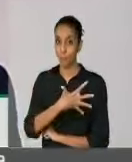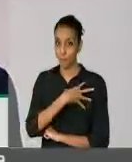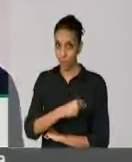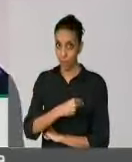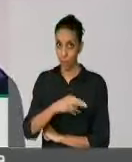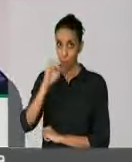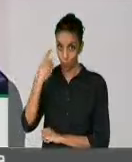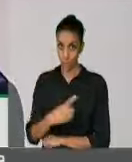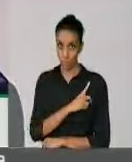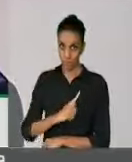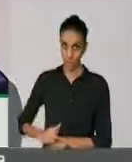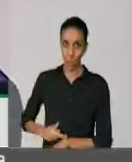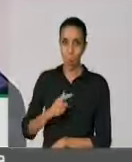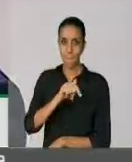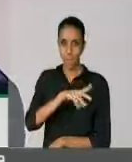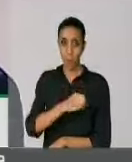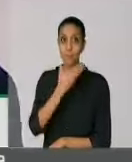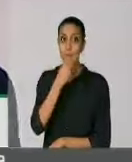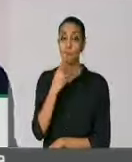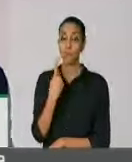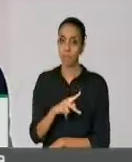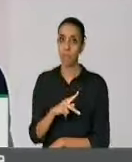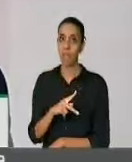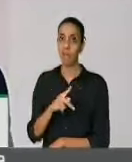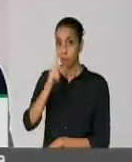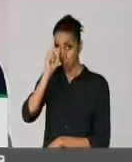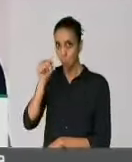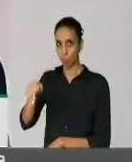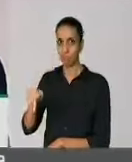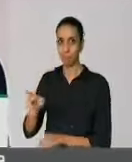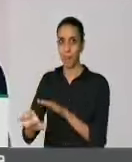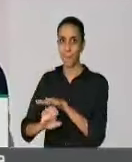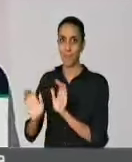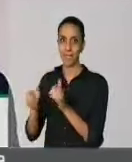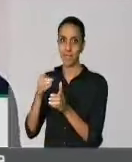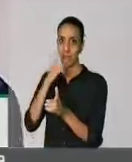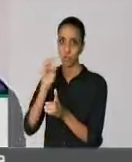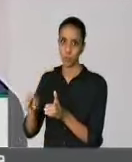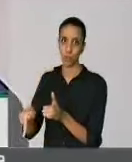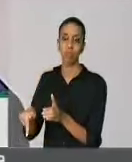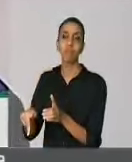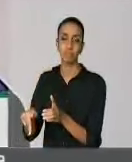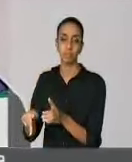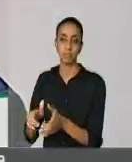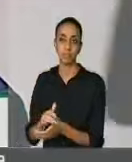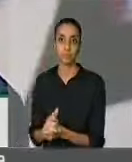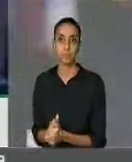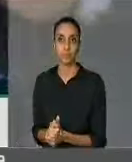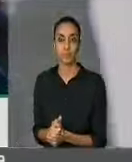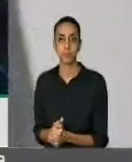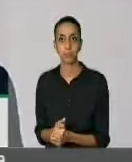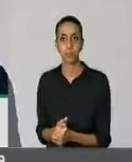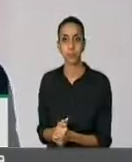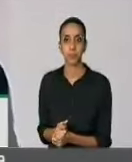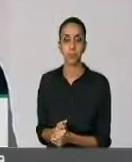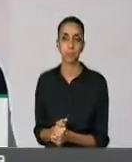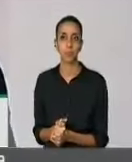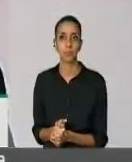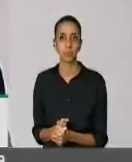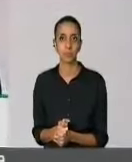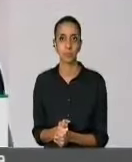pauloo que tem uma presença expressiva Senhor Presidente lá